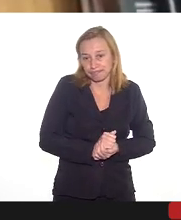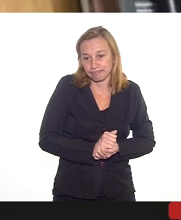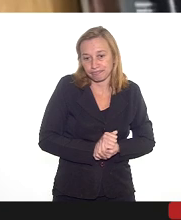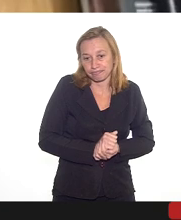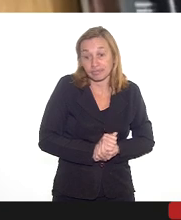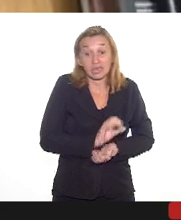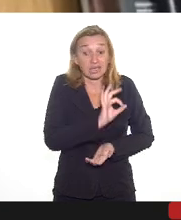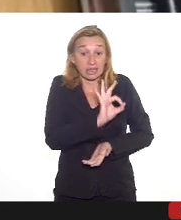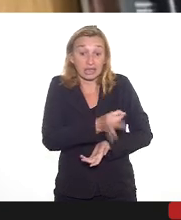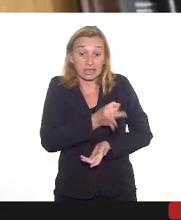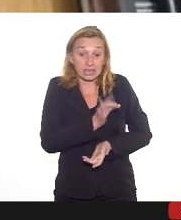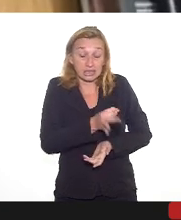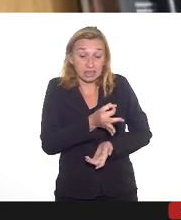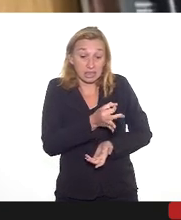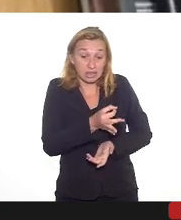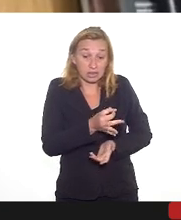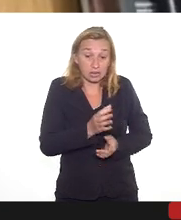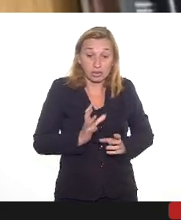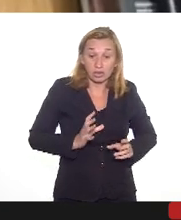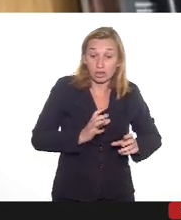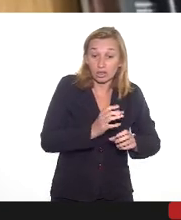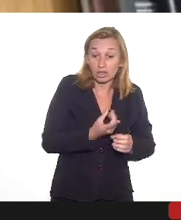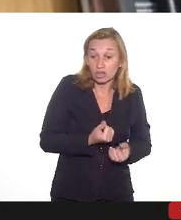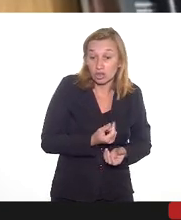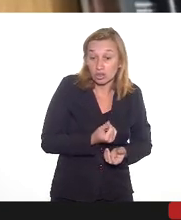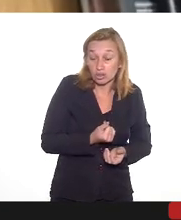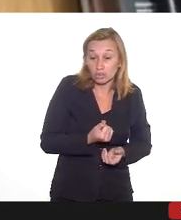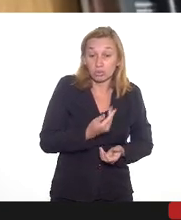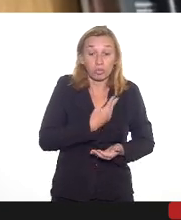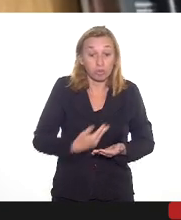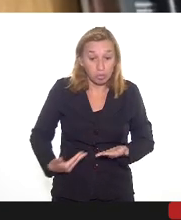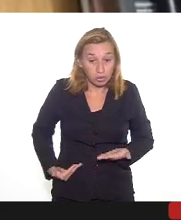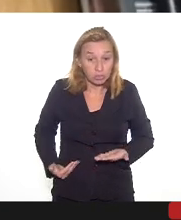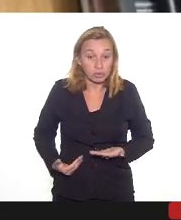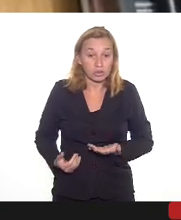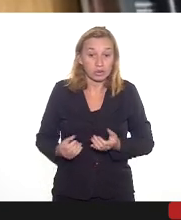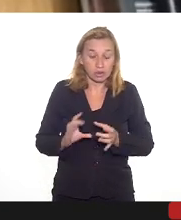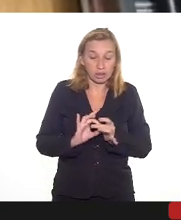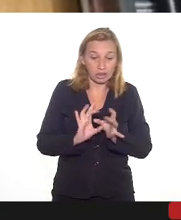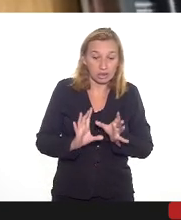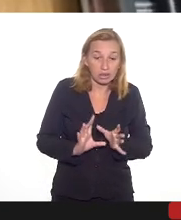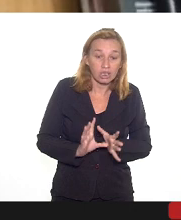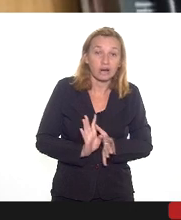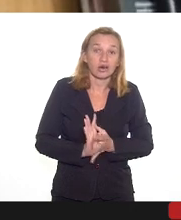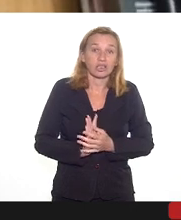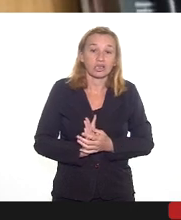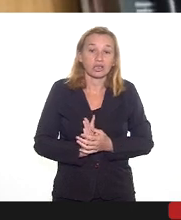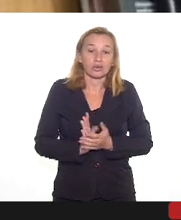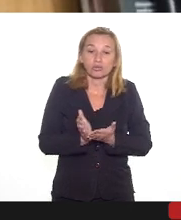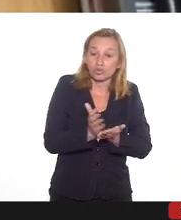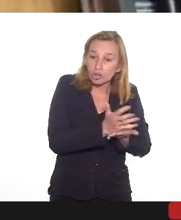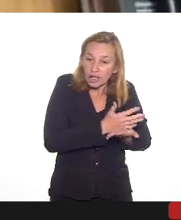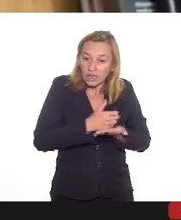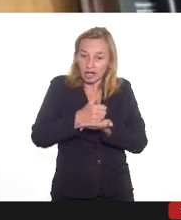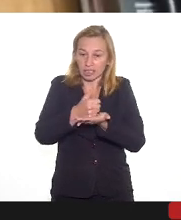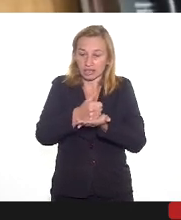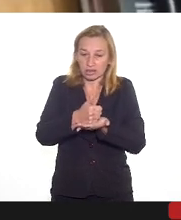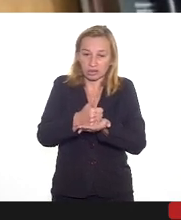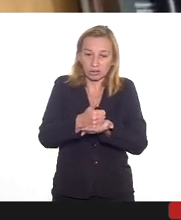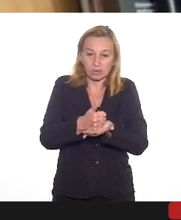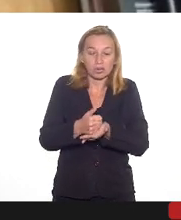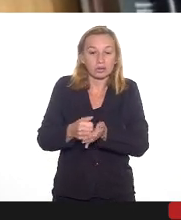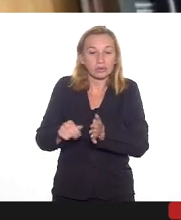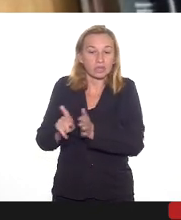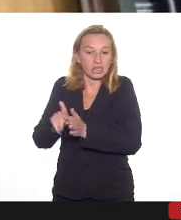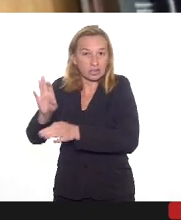é fato público notório, as contas públicas são abertas, né, que houve um aumento de arrecadação por parte do